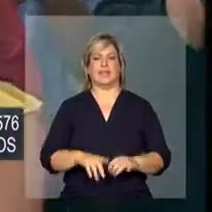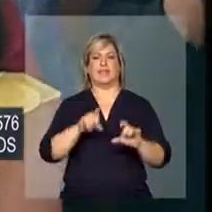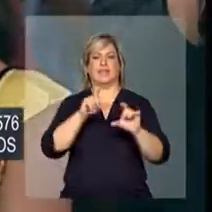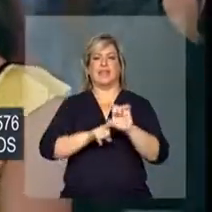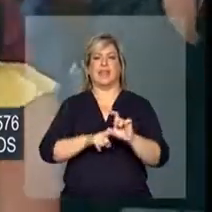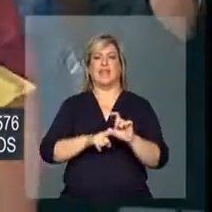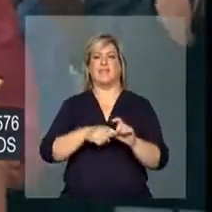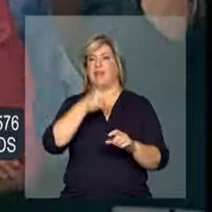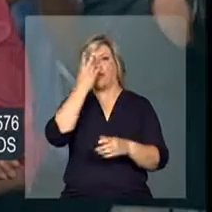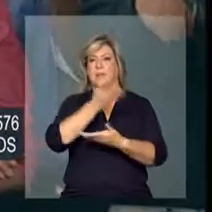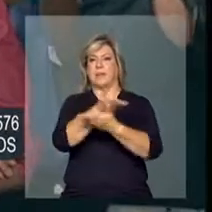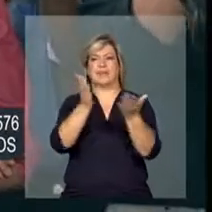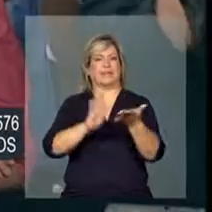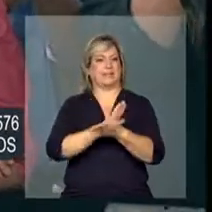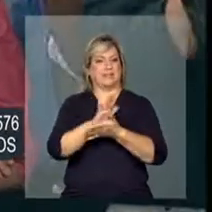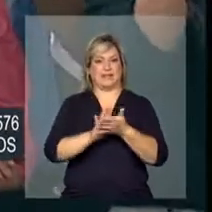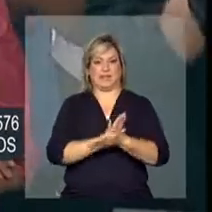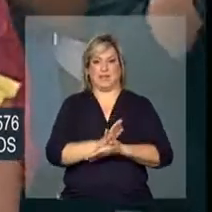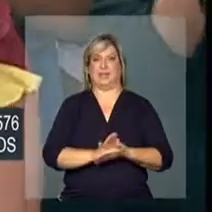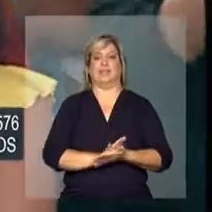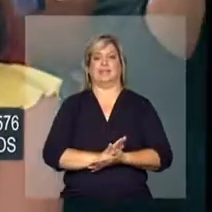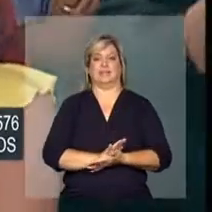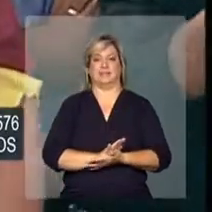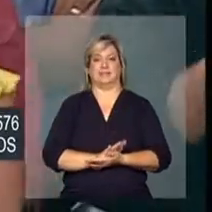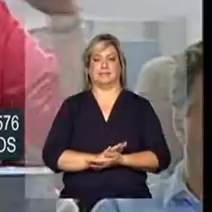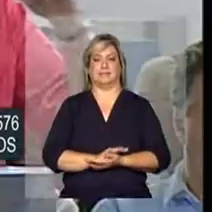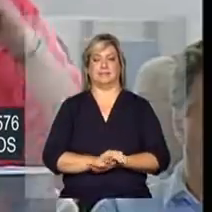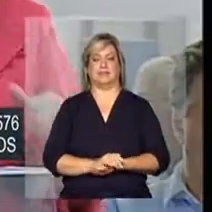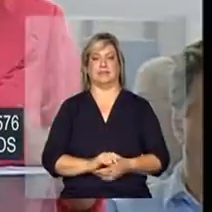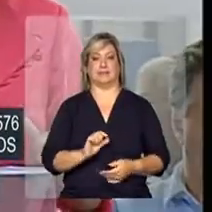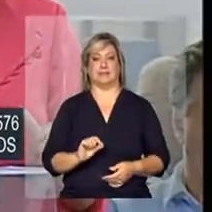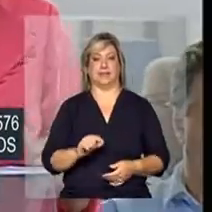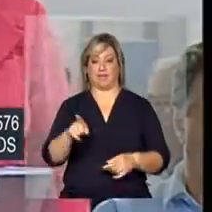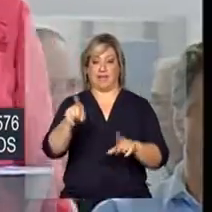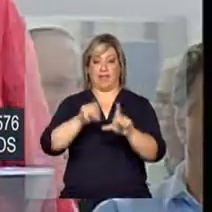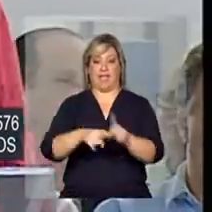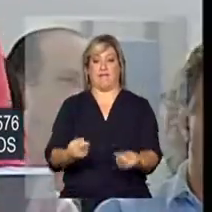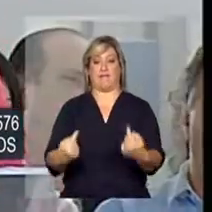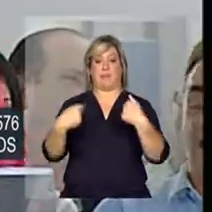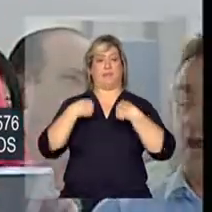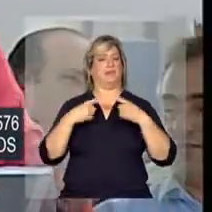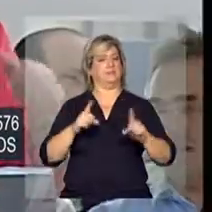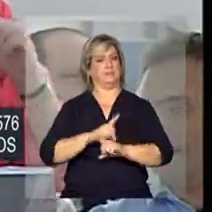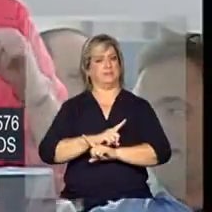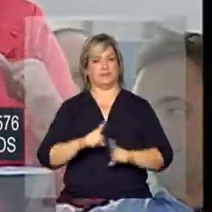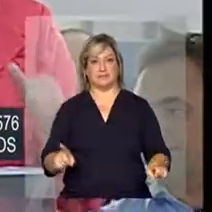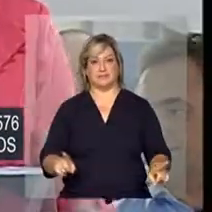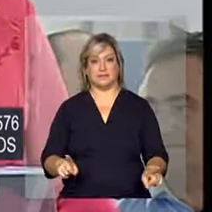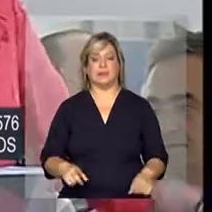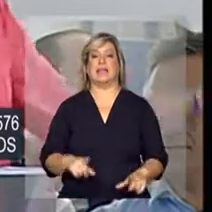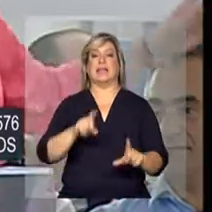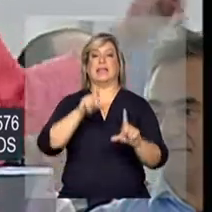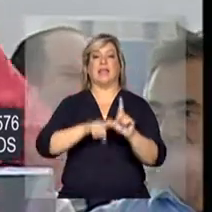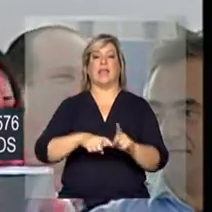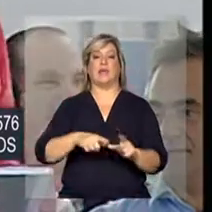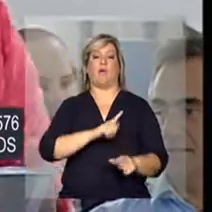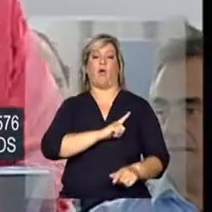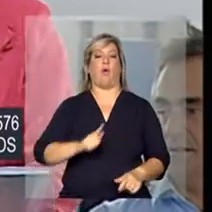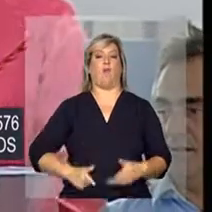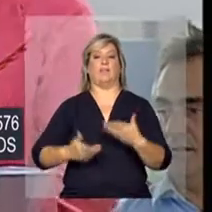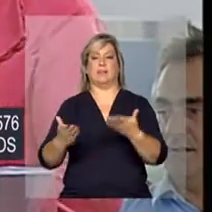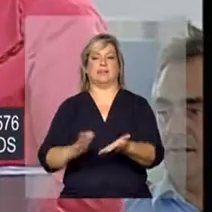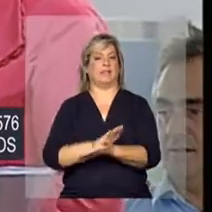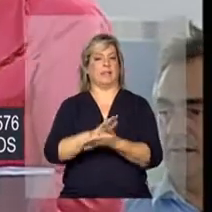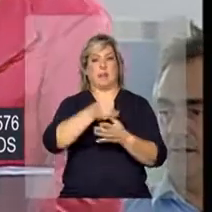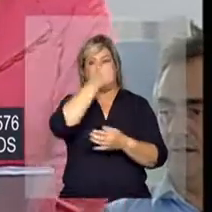Nada a ninguém. Não devem à presidenta da República, não devem ao governador, nem